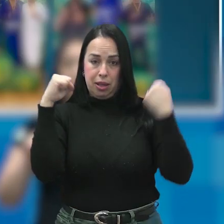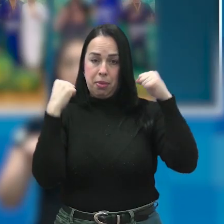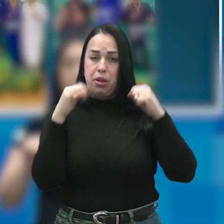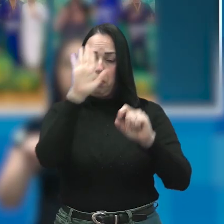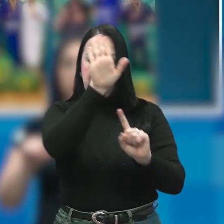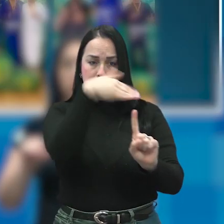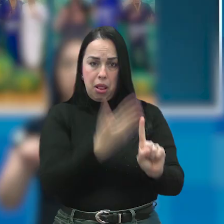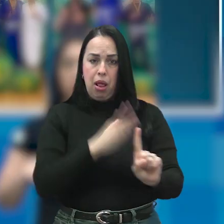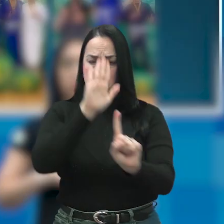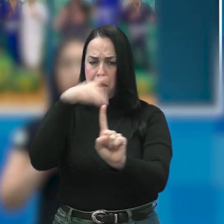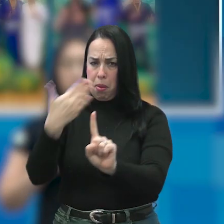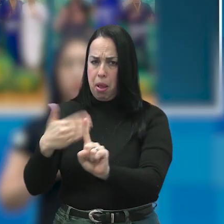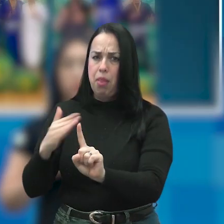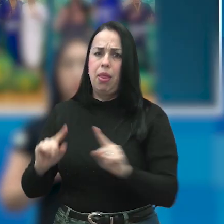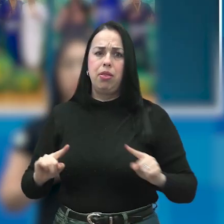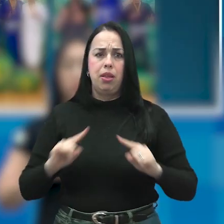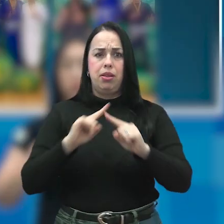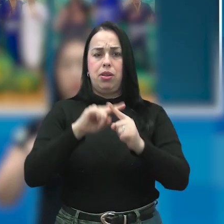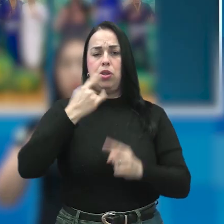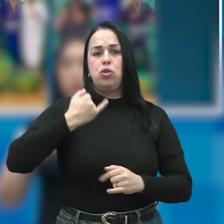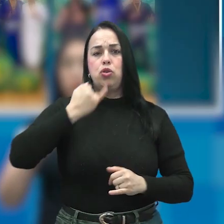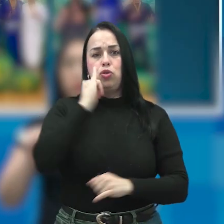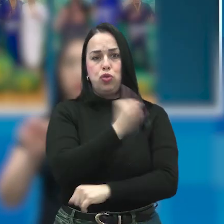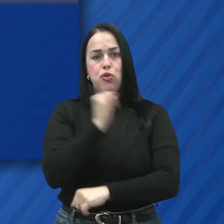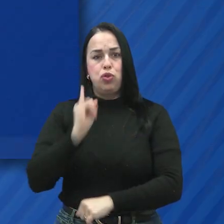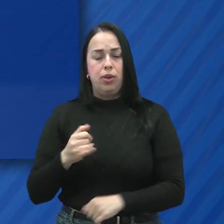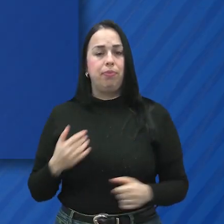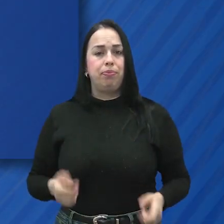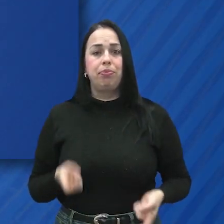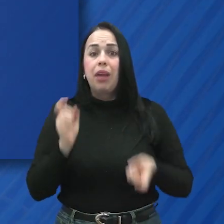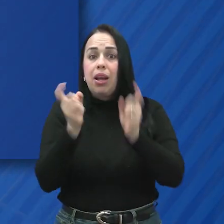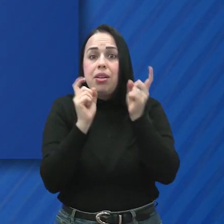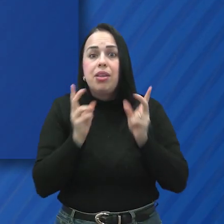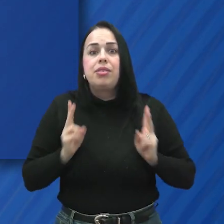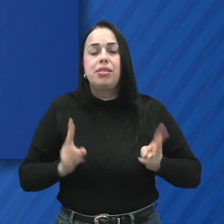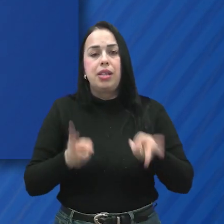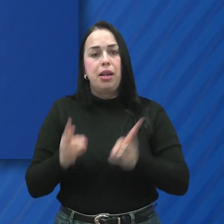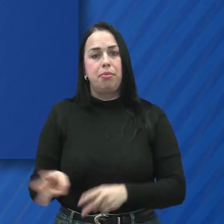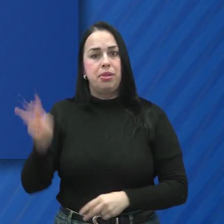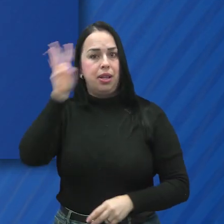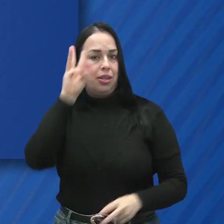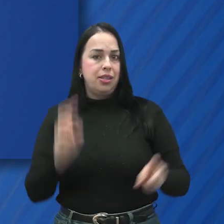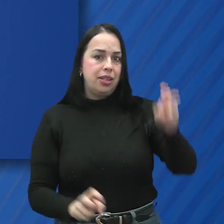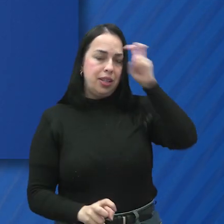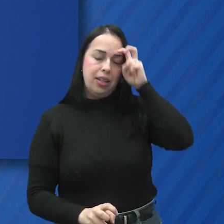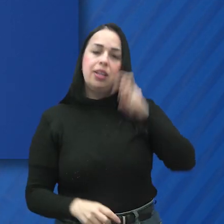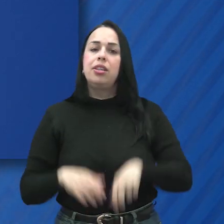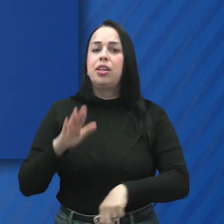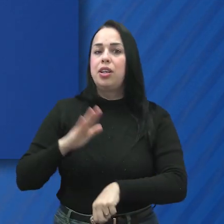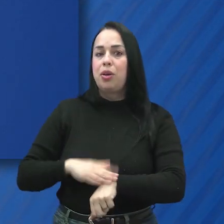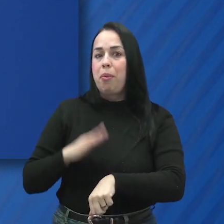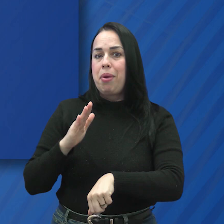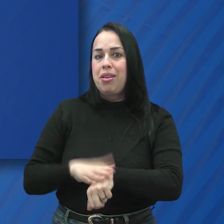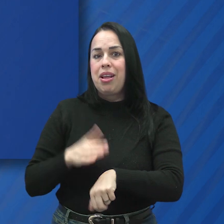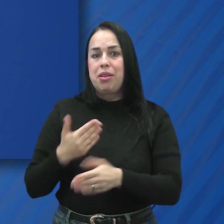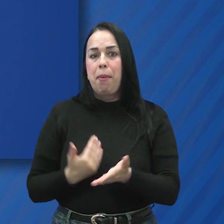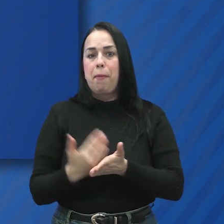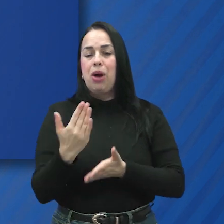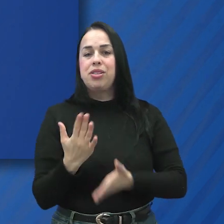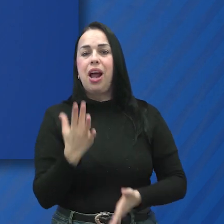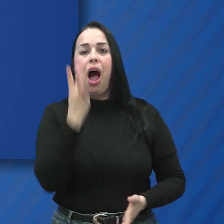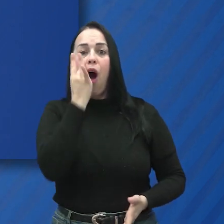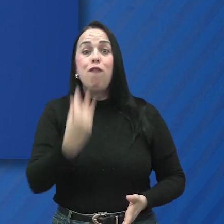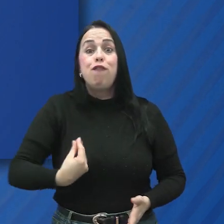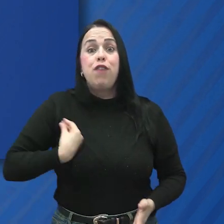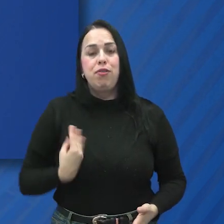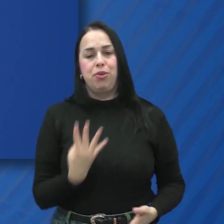da cidade pelas conquistas em um campeonato de jiu-jitsu. As sessões de Câmara são realizadas todas as terças e quintas, com transmissão